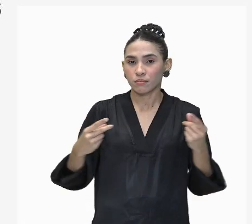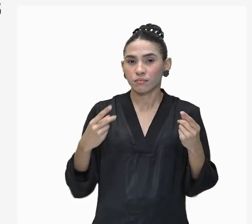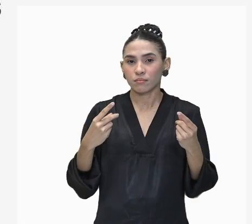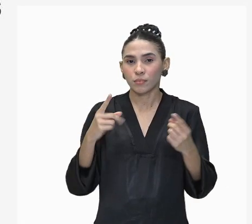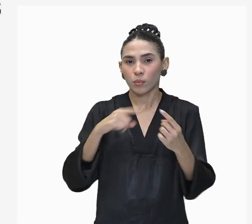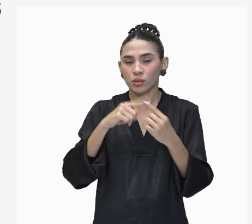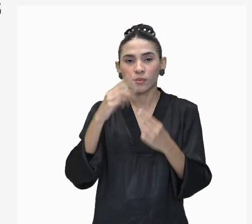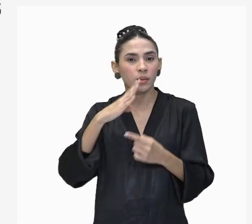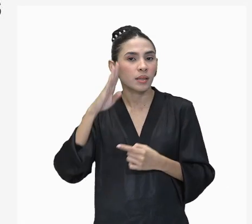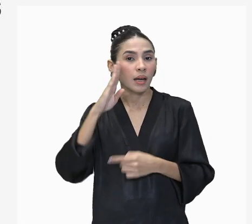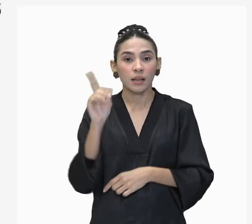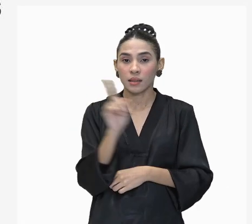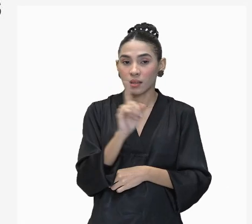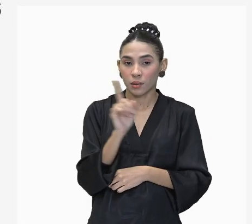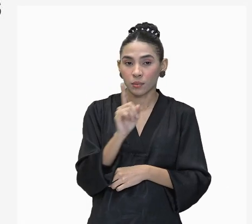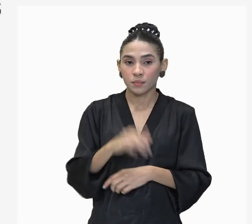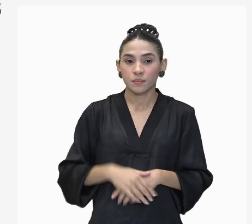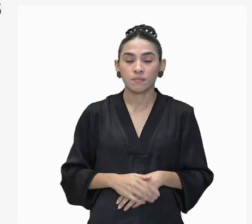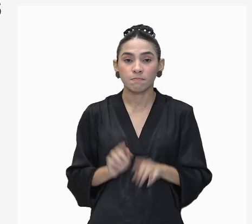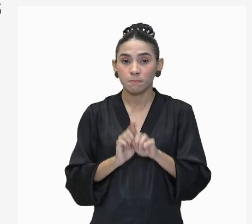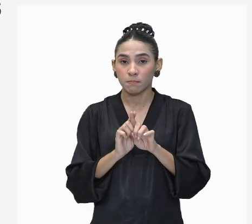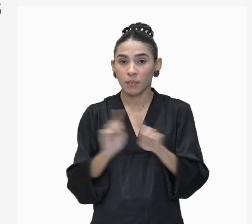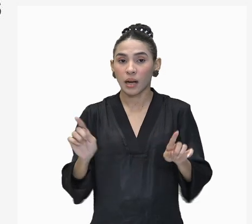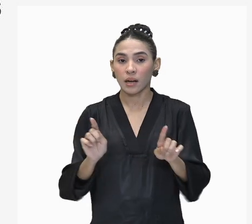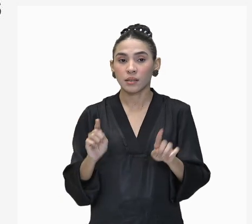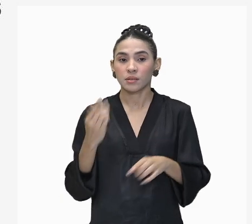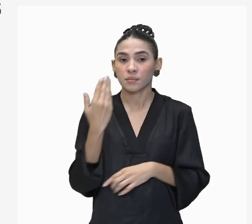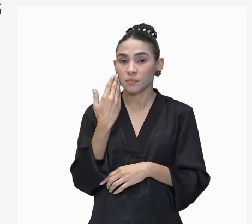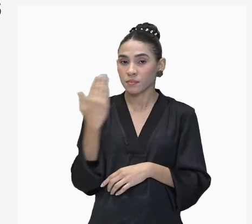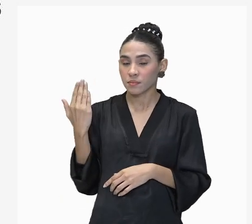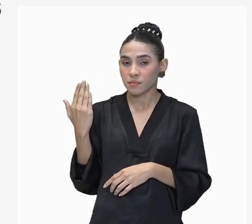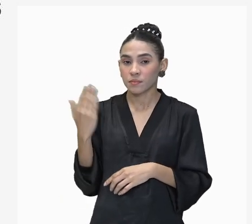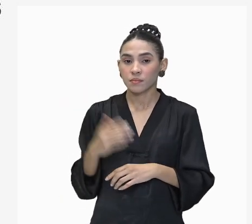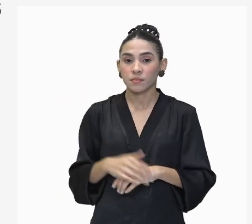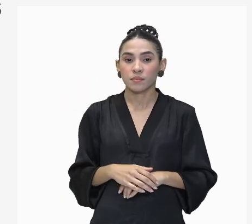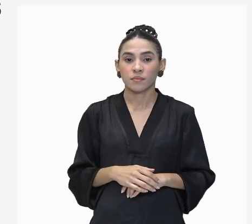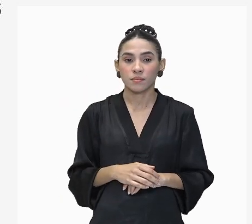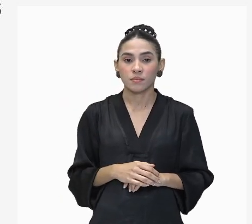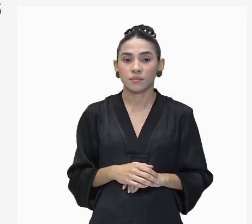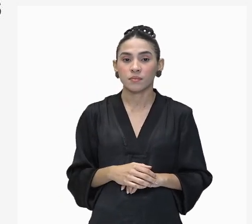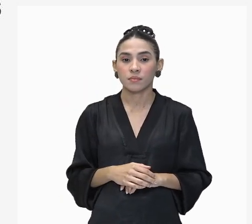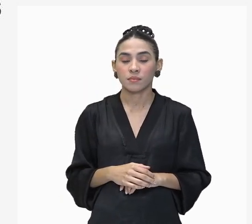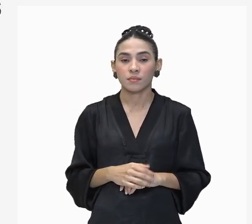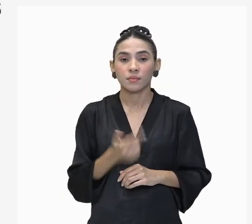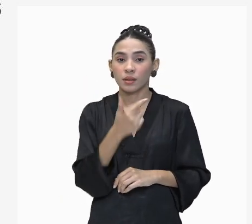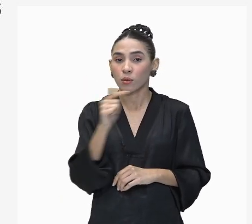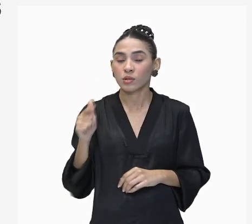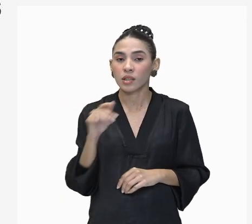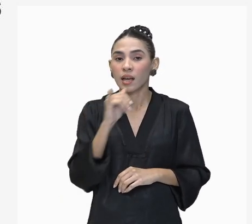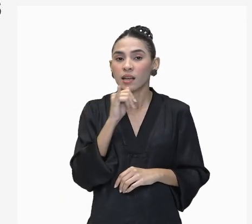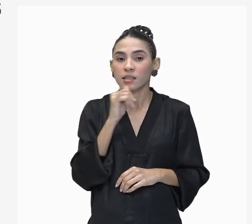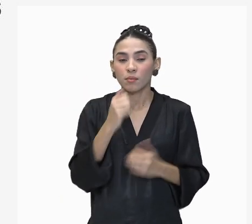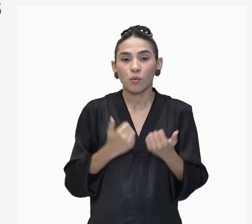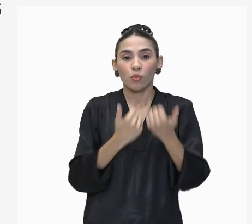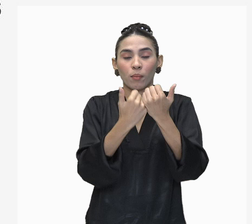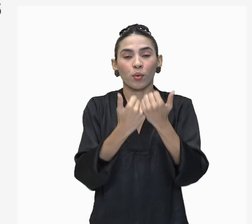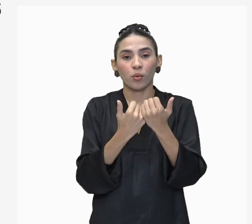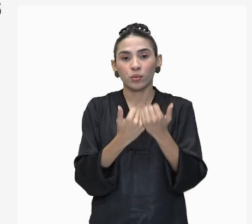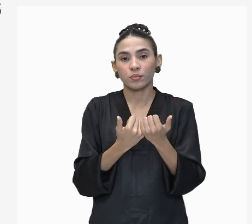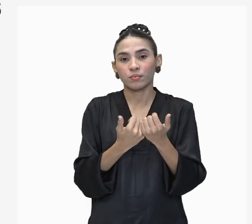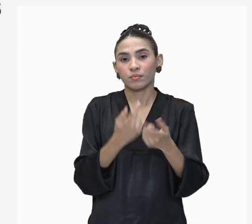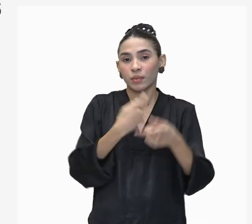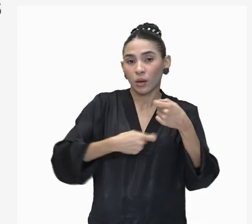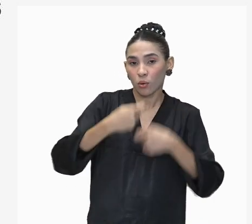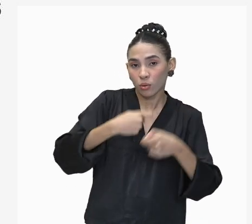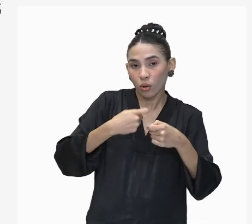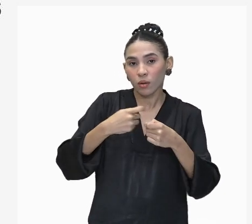mas vamos observar que eles vão se articular como eles não tinham ali o apoio suficiente, tanto